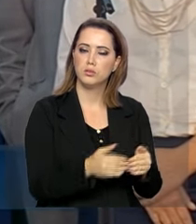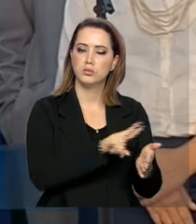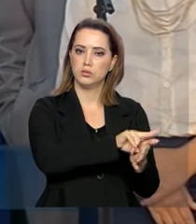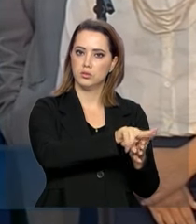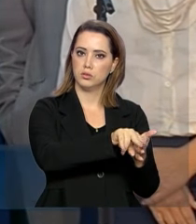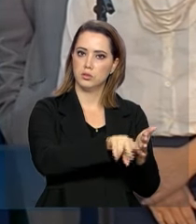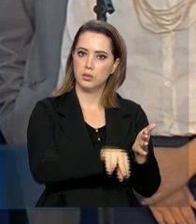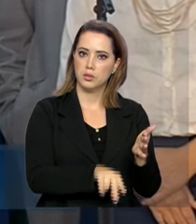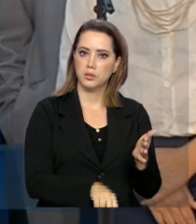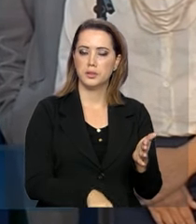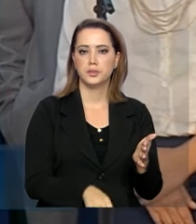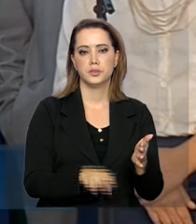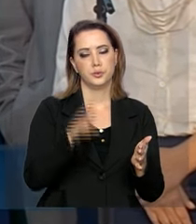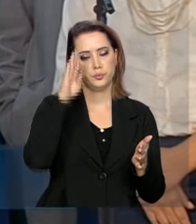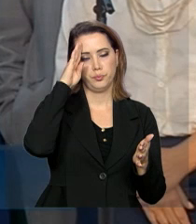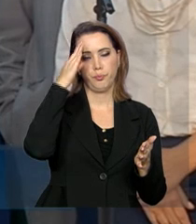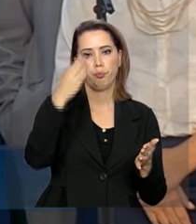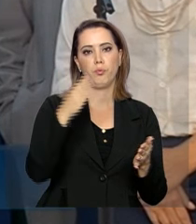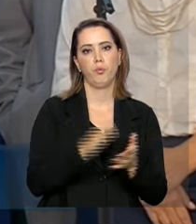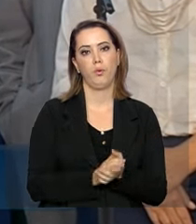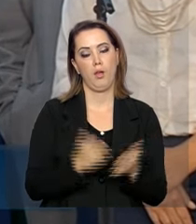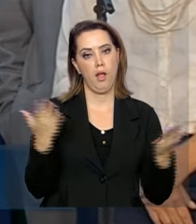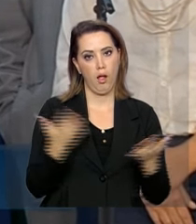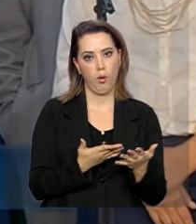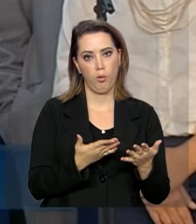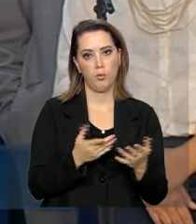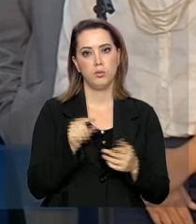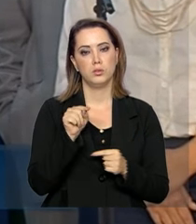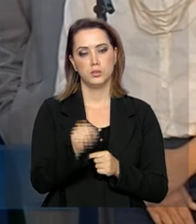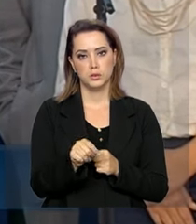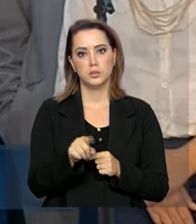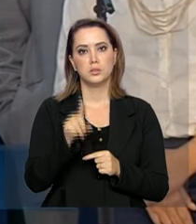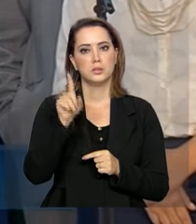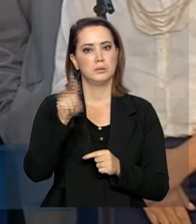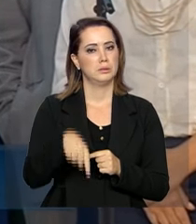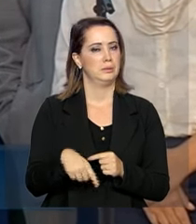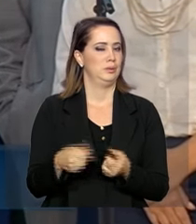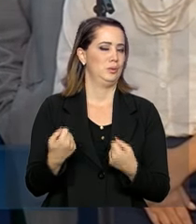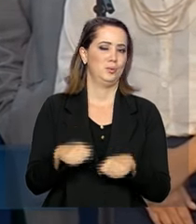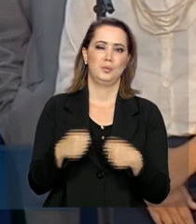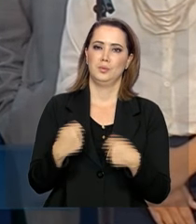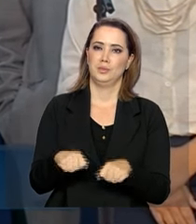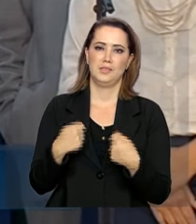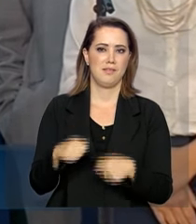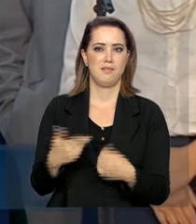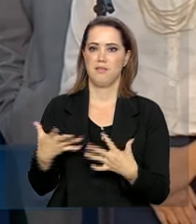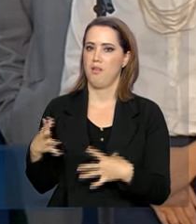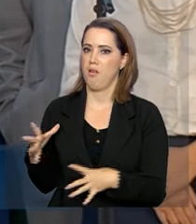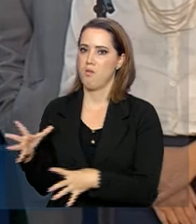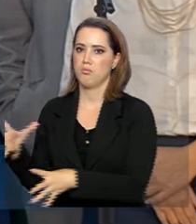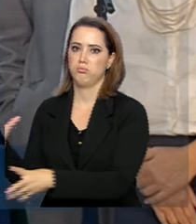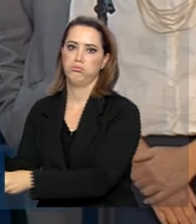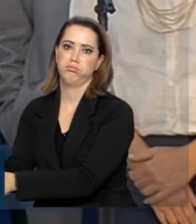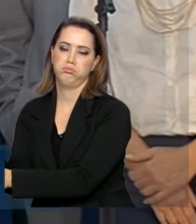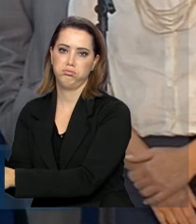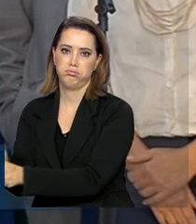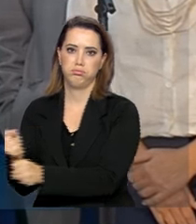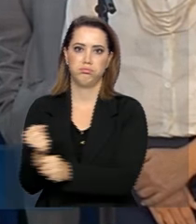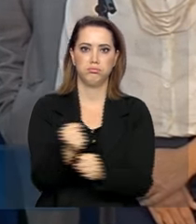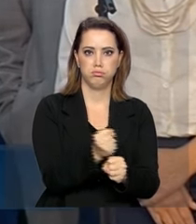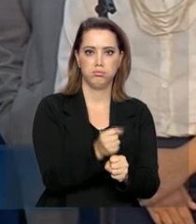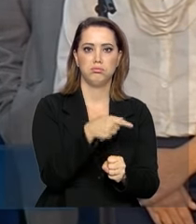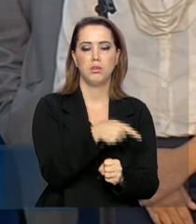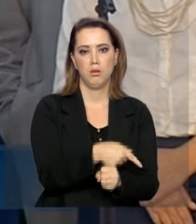competentes, seja agora submetido a uma desnecessária condução coercitiva